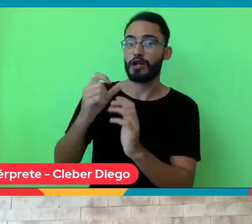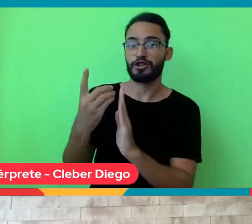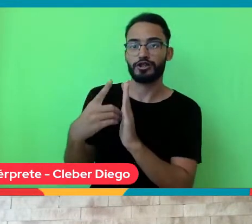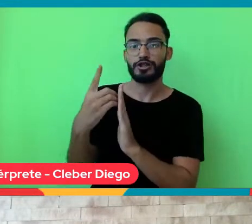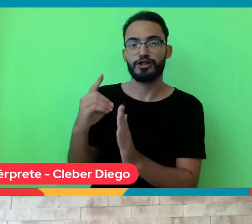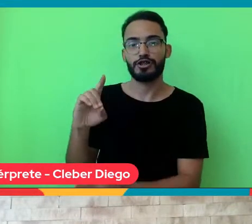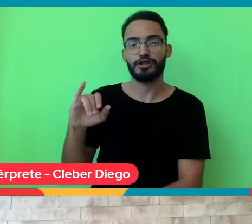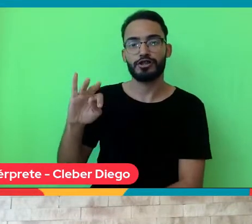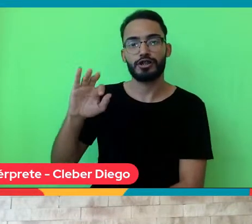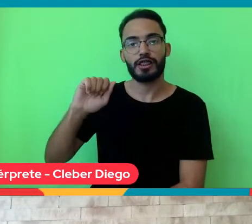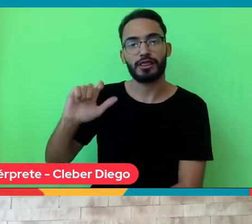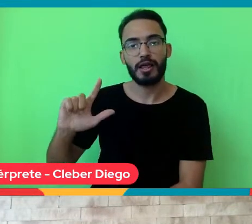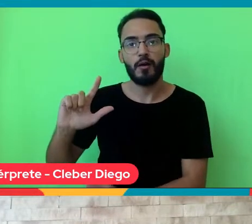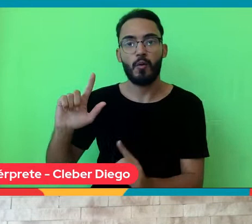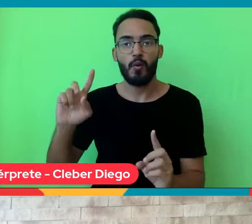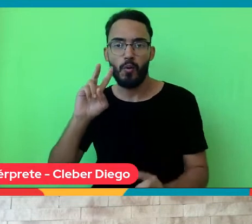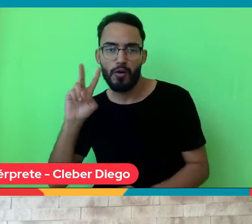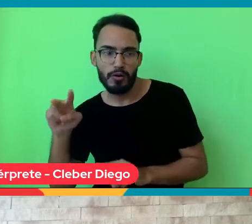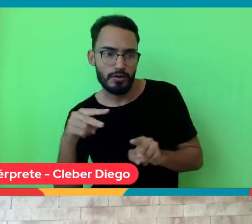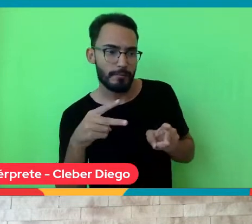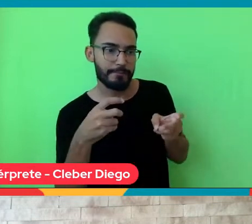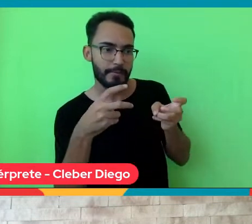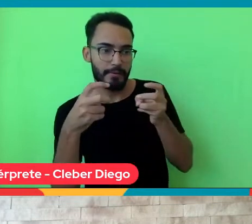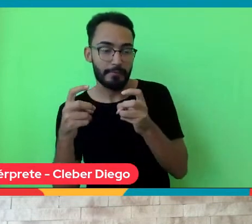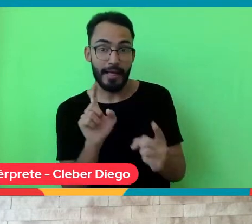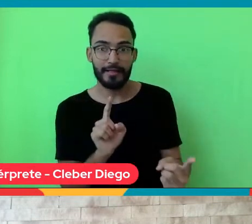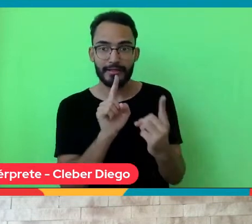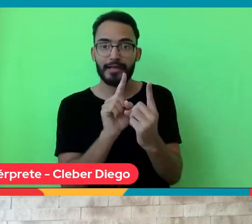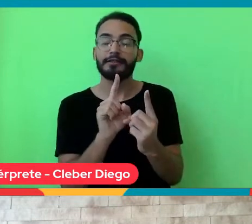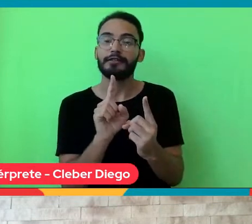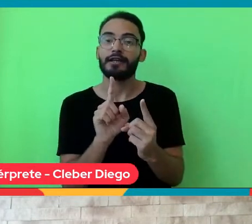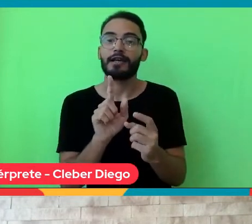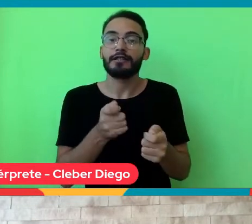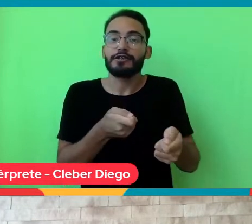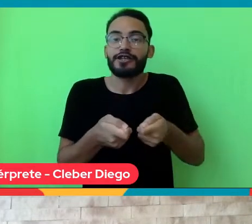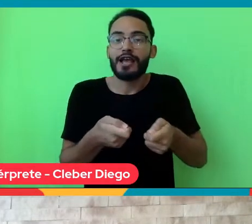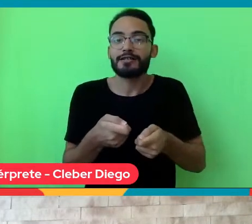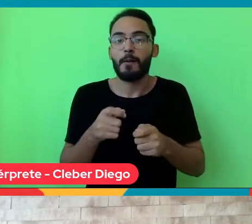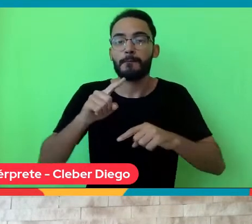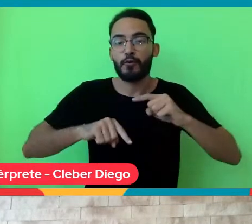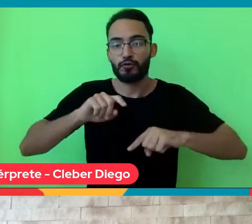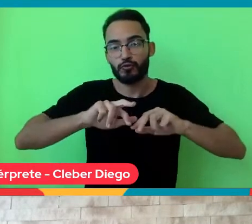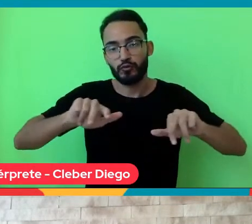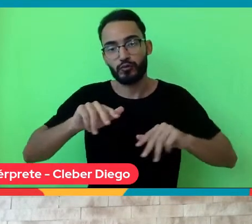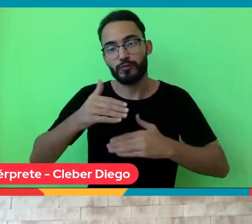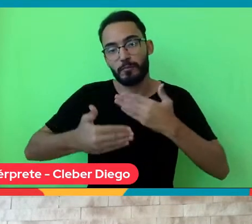esse olhar do cliente e da gestão de produto durante esse processo.